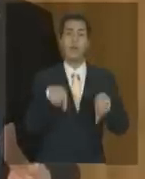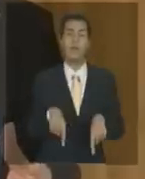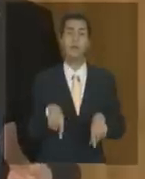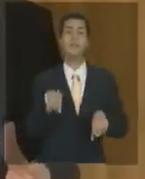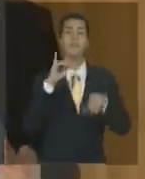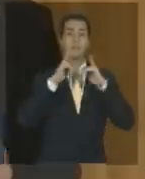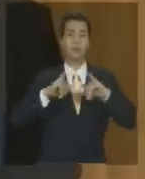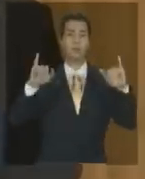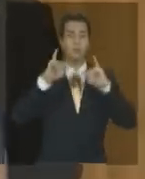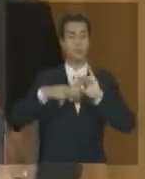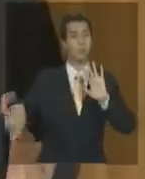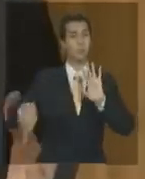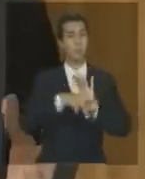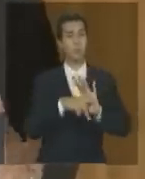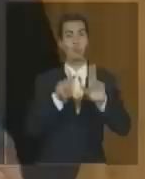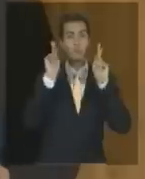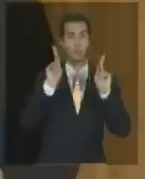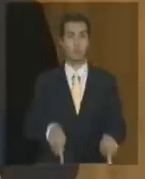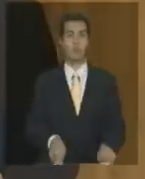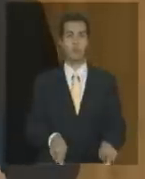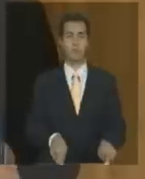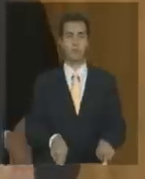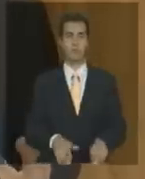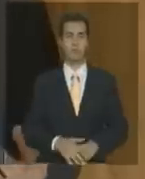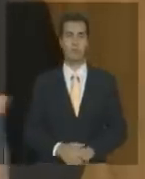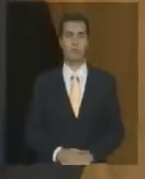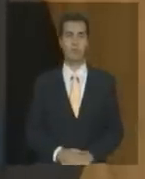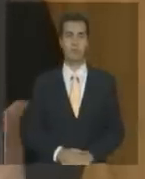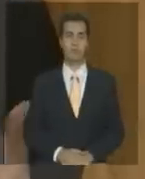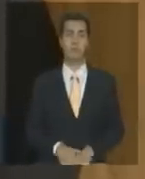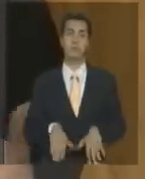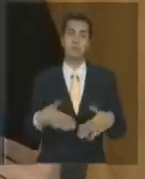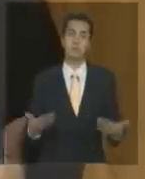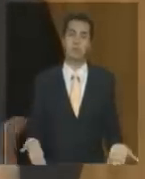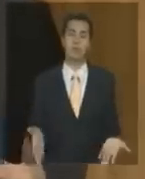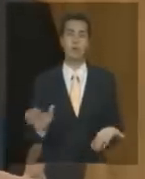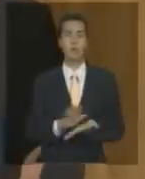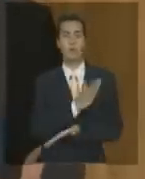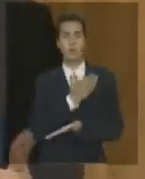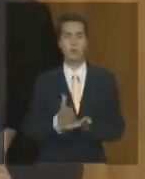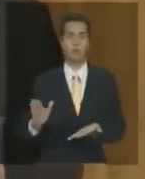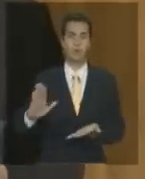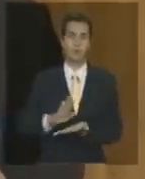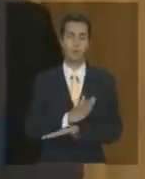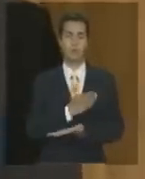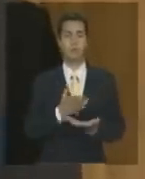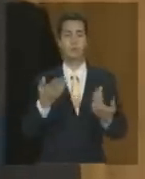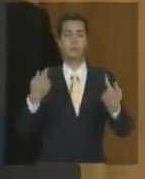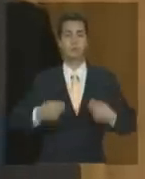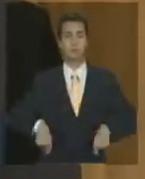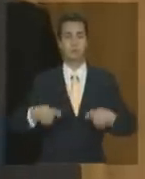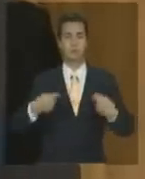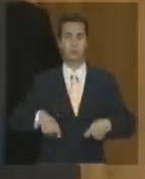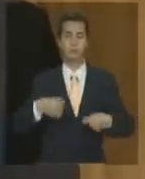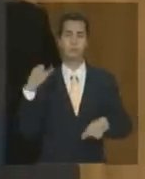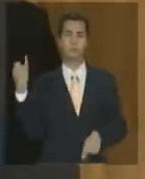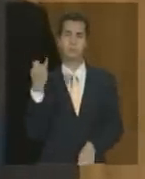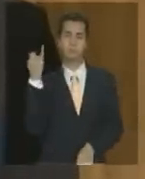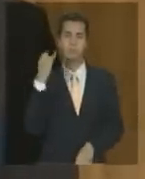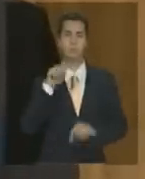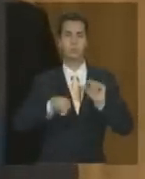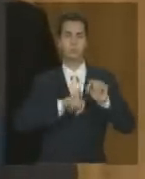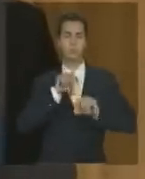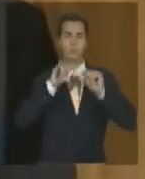E, portanto, há algumas ocasiões em que É muito importante manter